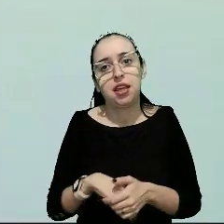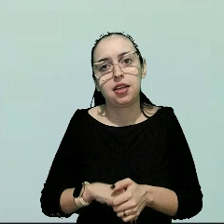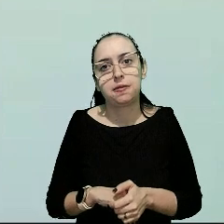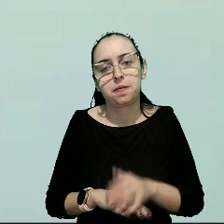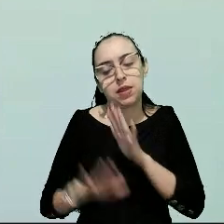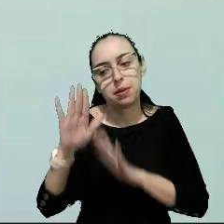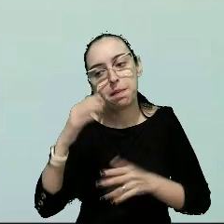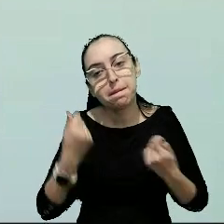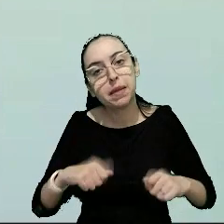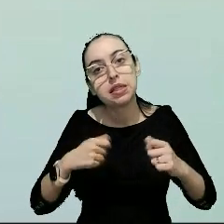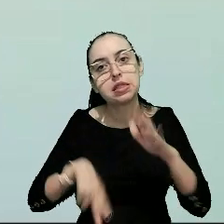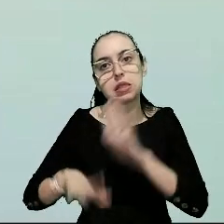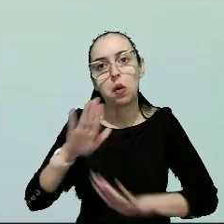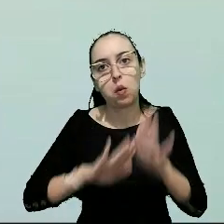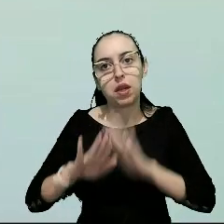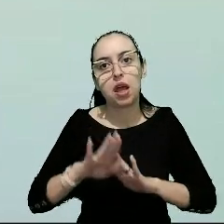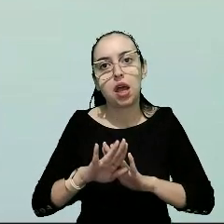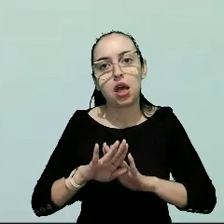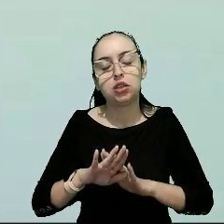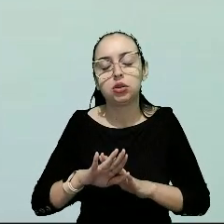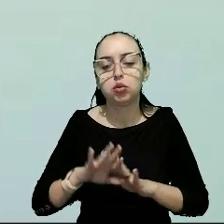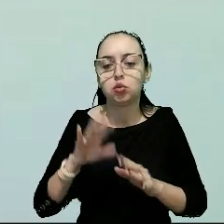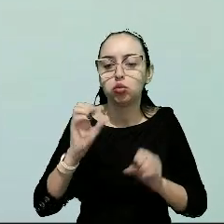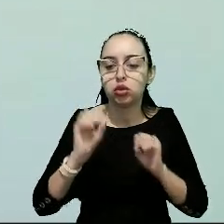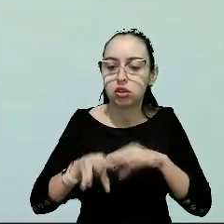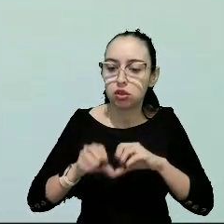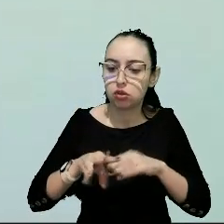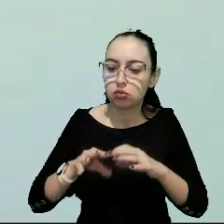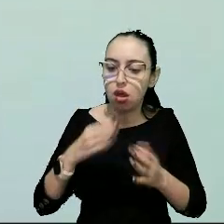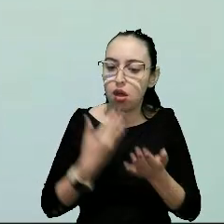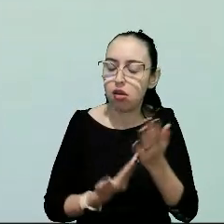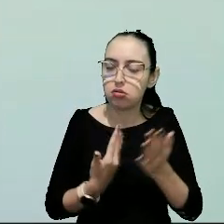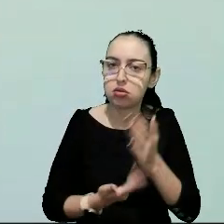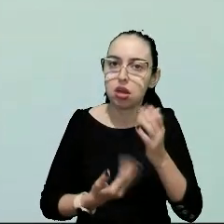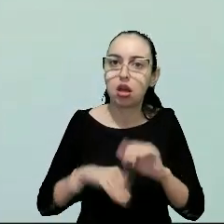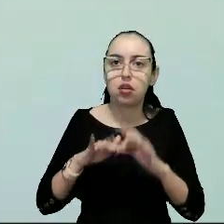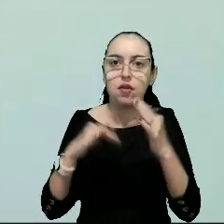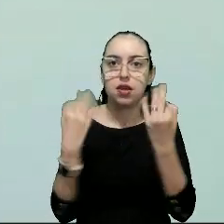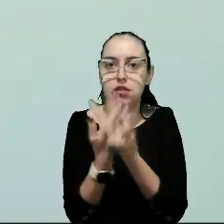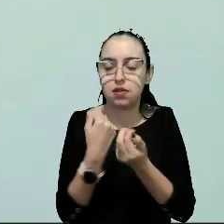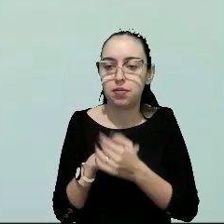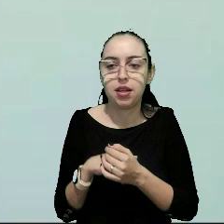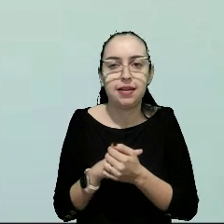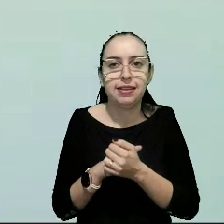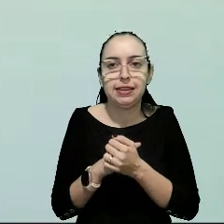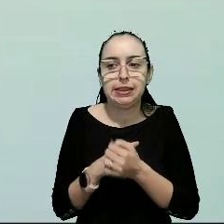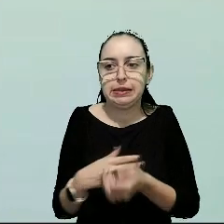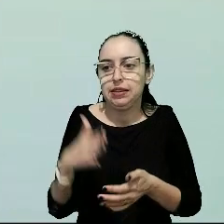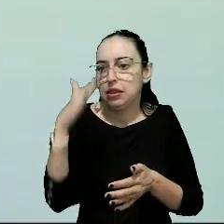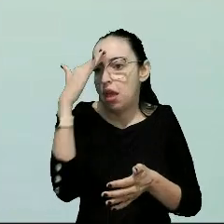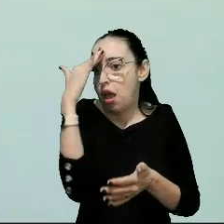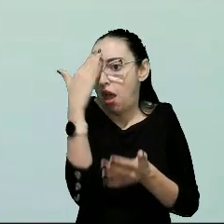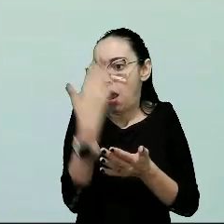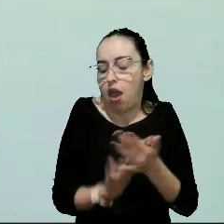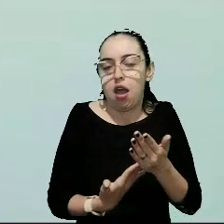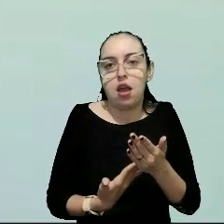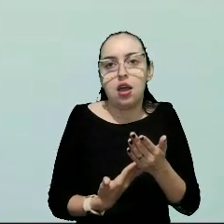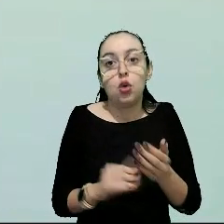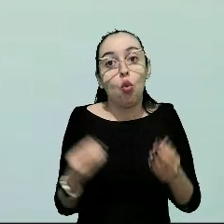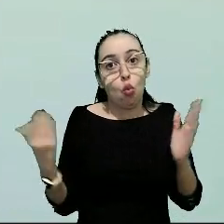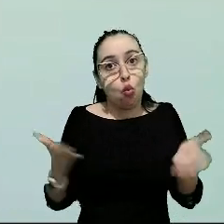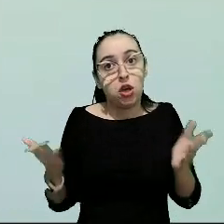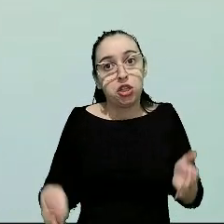Estudando essas famílias, eu estou descobrindo algo incrível. Primeiro que hoje nós temos a